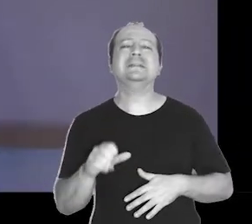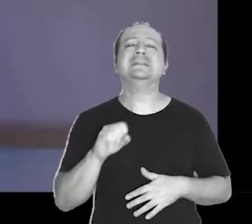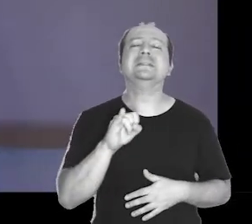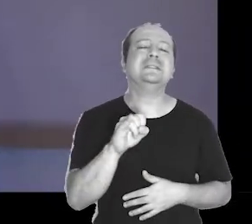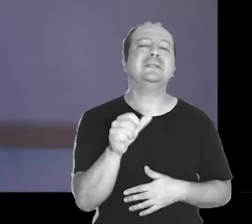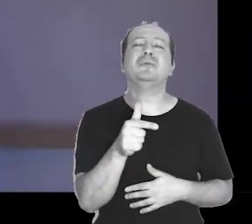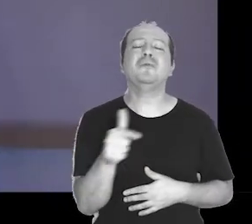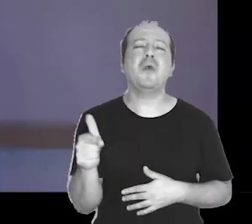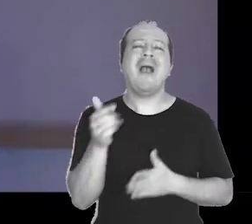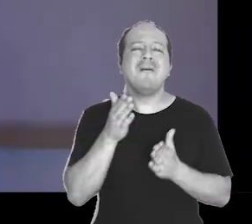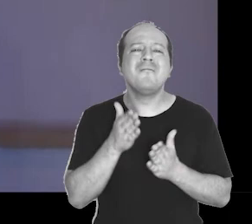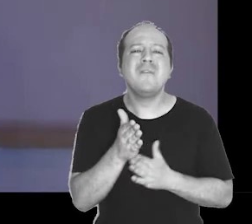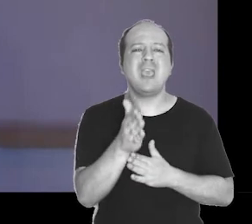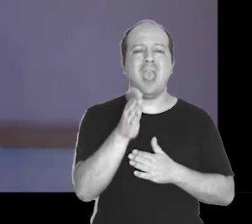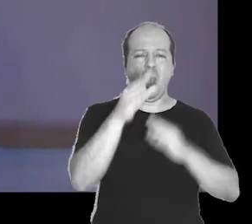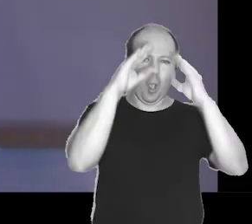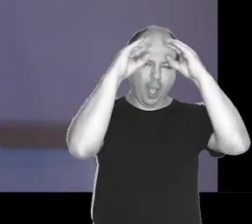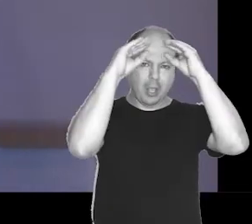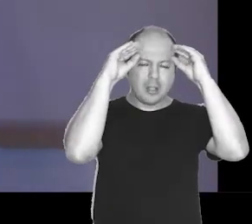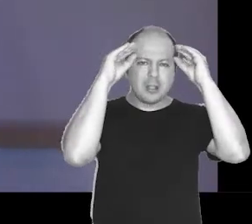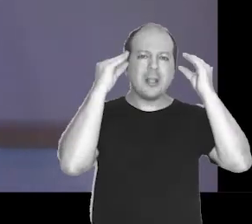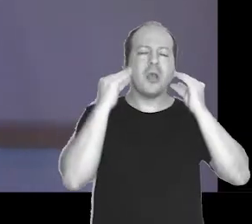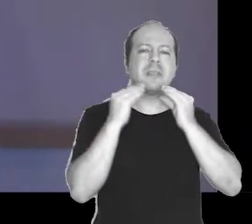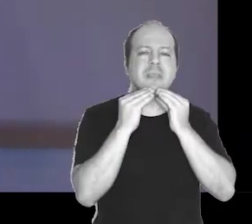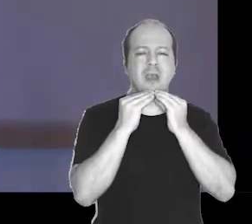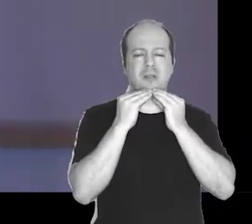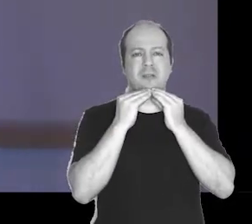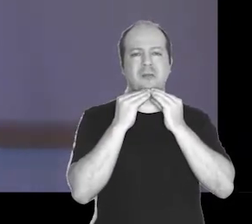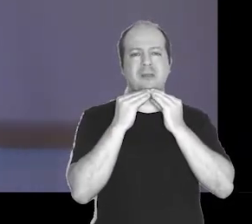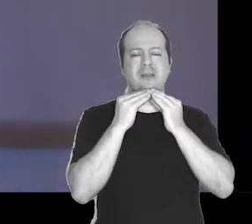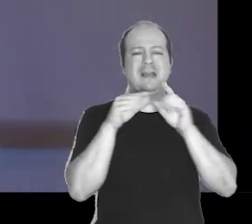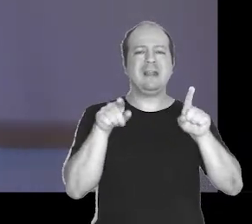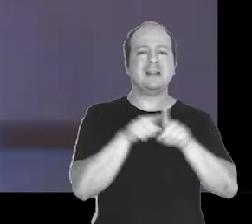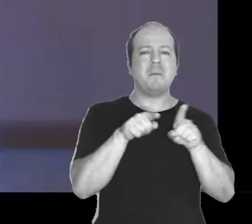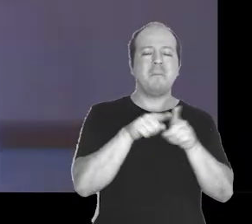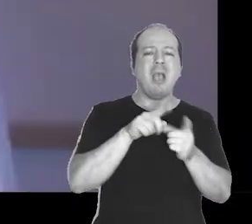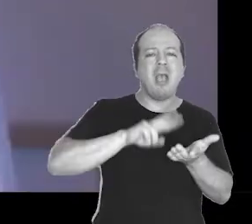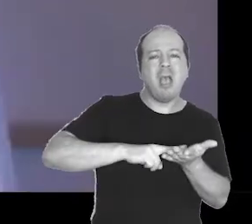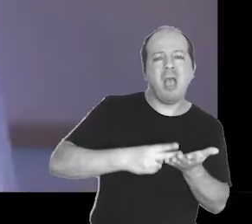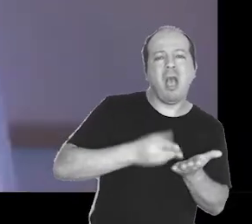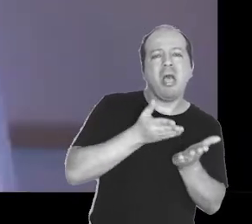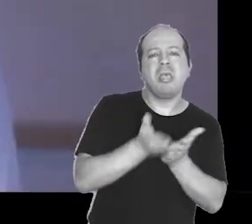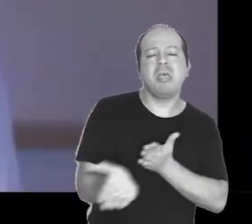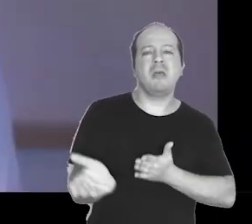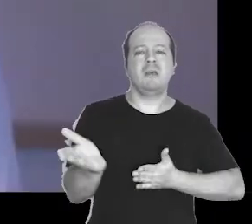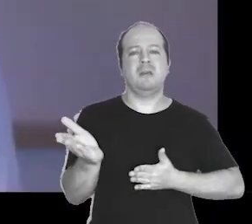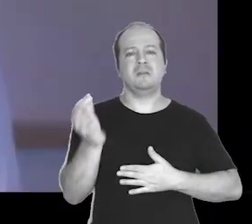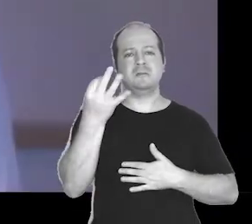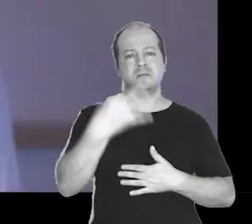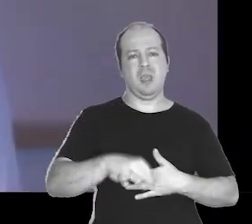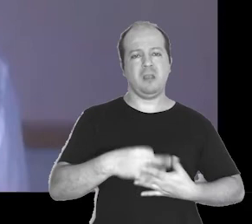mais fiel a Leonardo, sendo infiel à tradução correta.